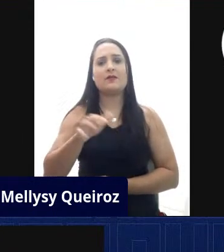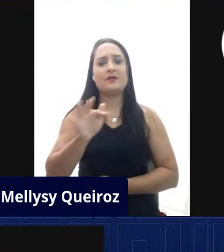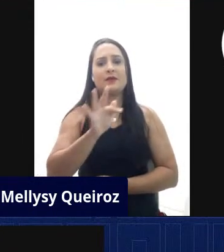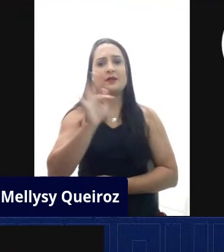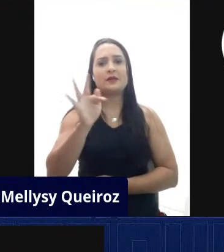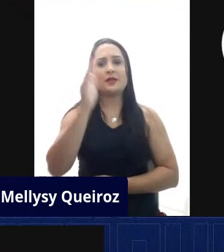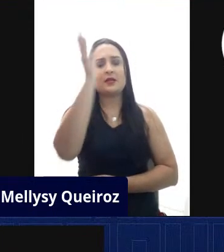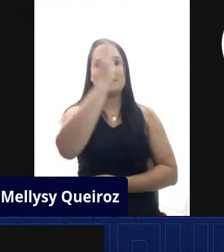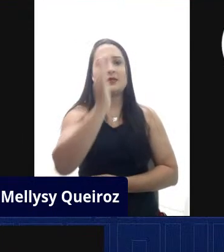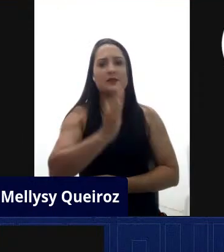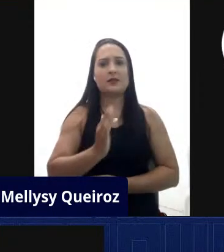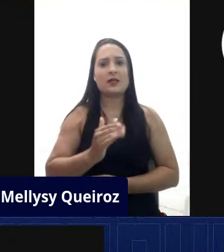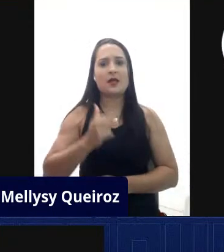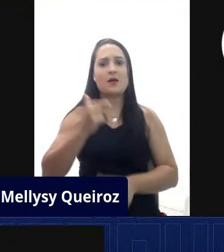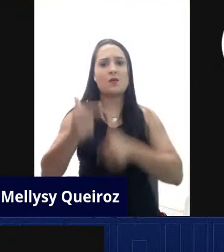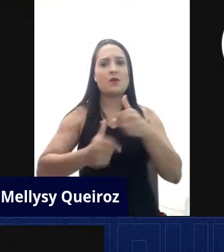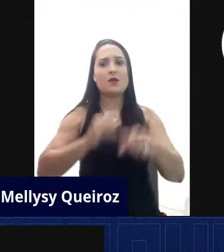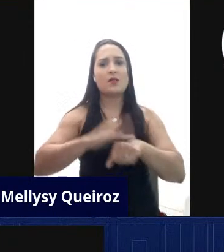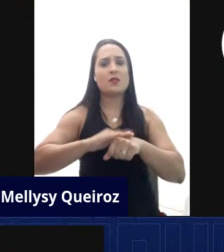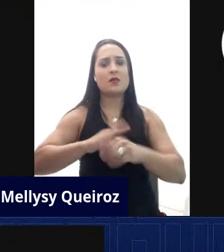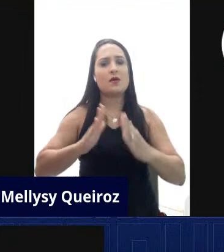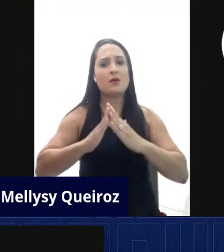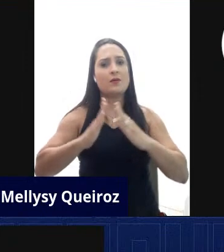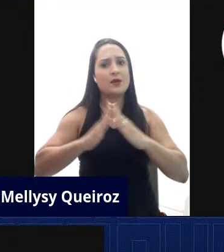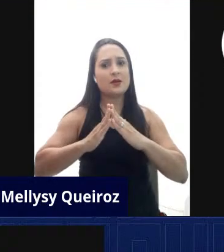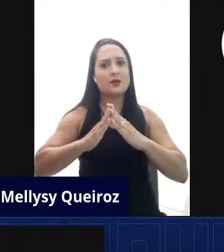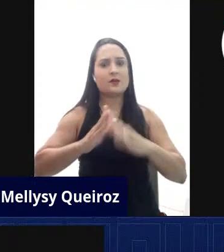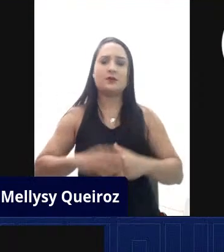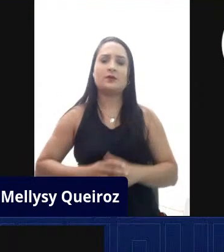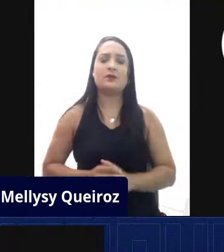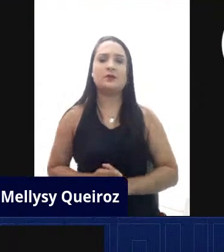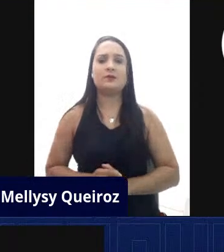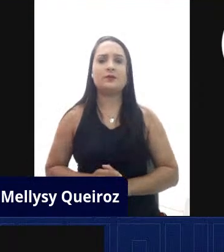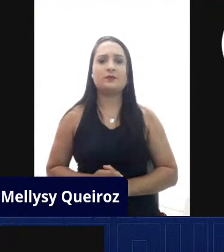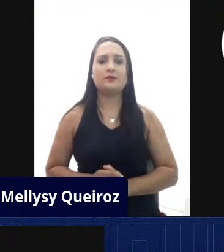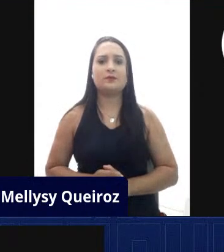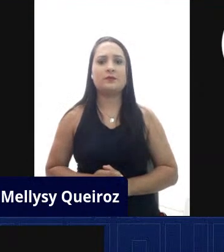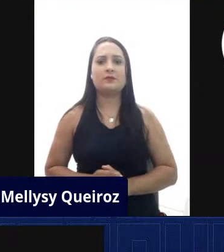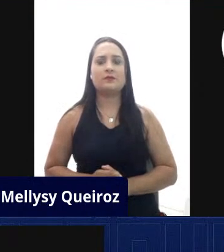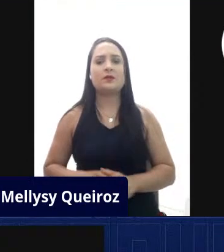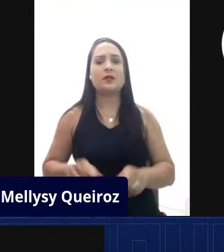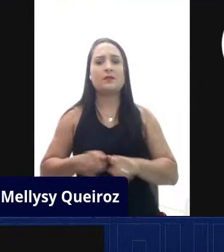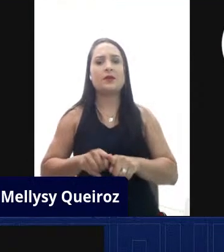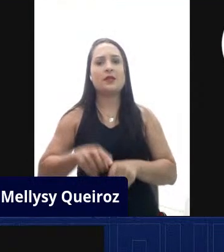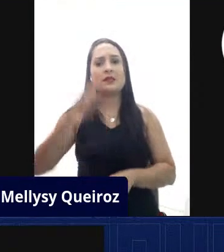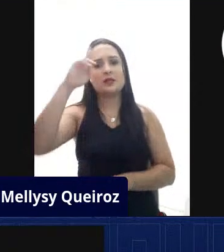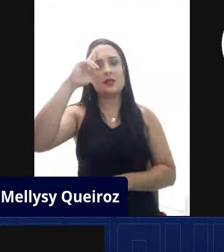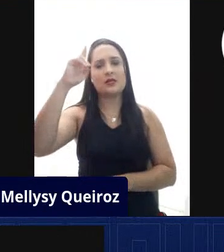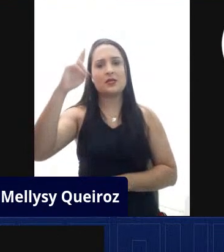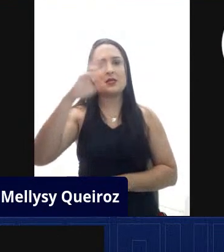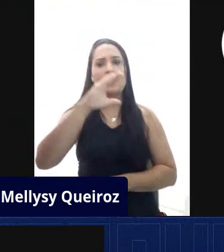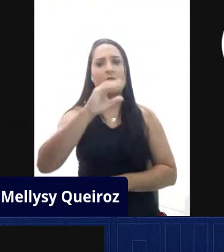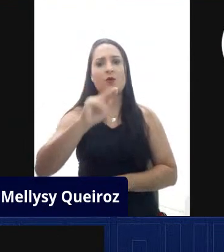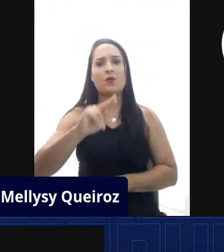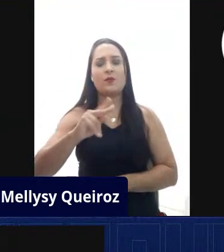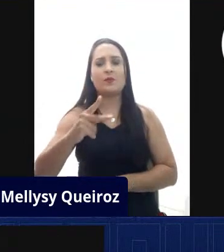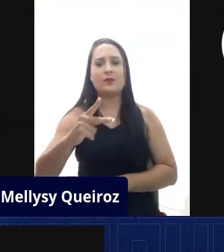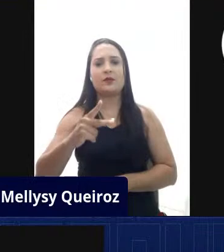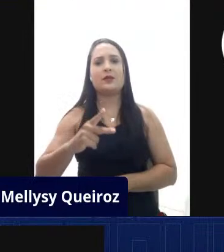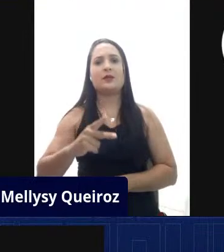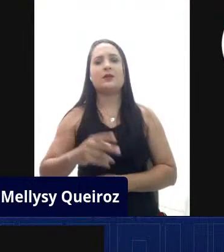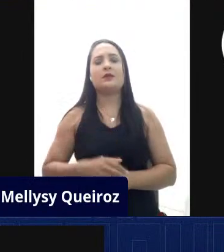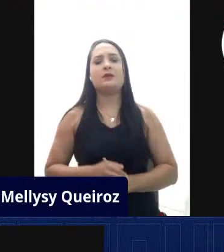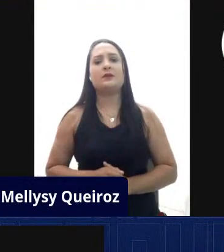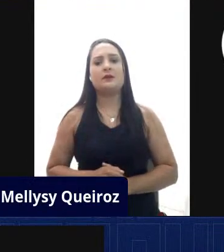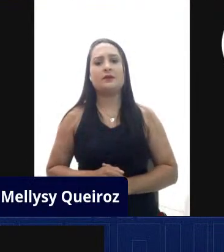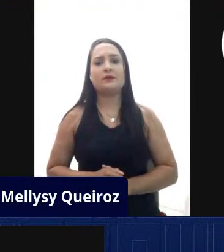Trabalhadoras Domésticas. É, também da direção da CUT, militante do Fórum de Mulheres de Pernambuco,